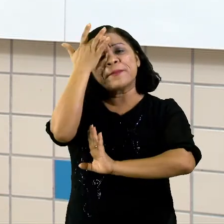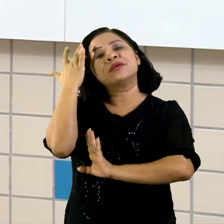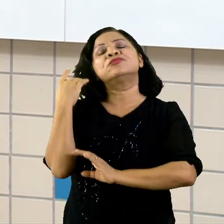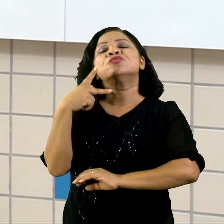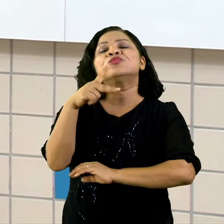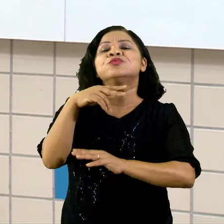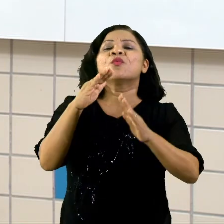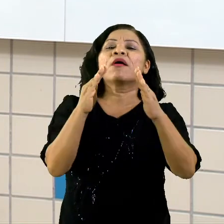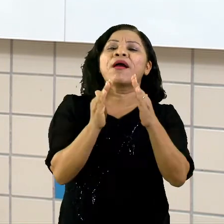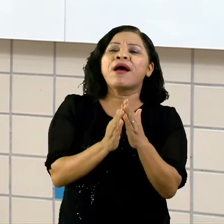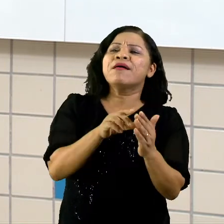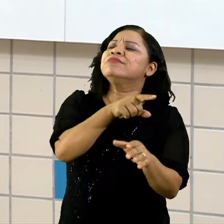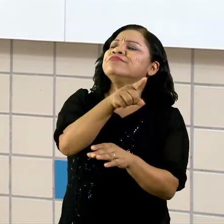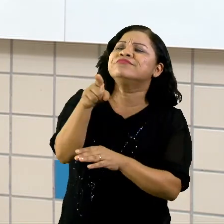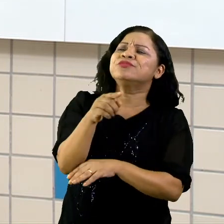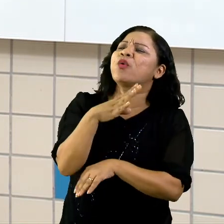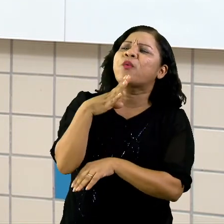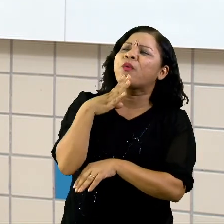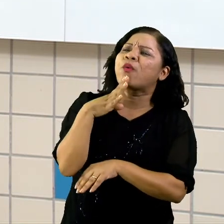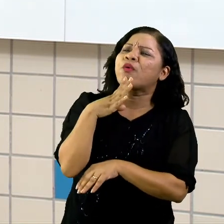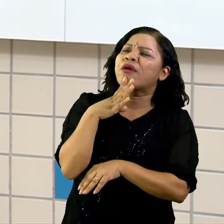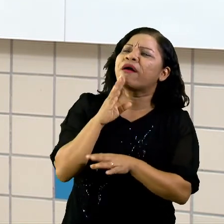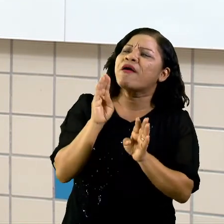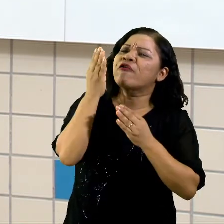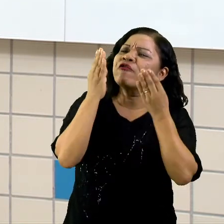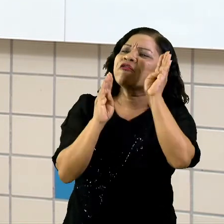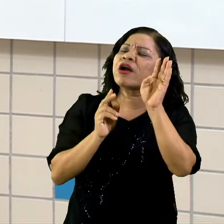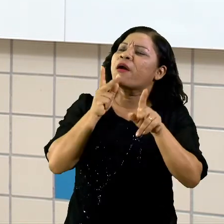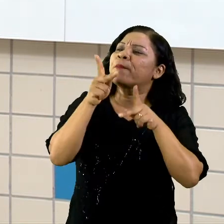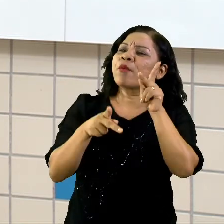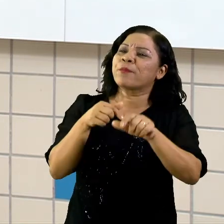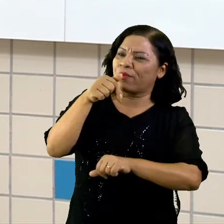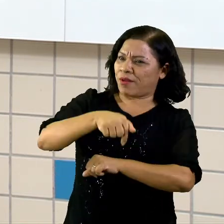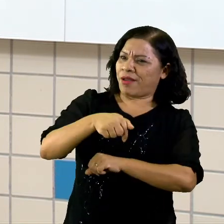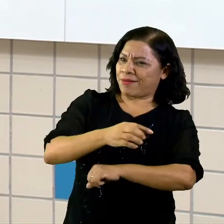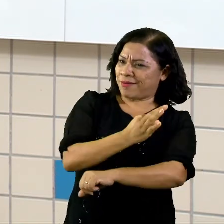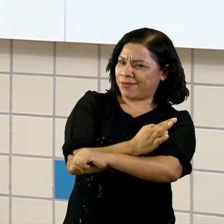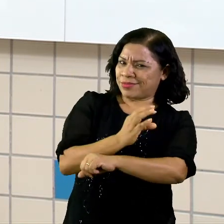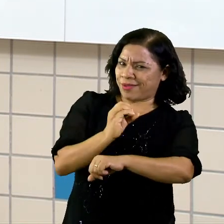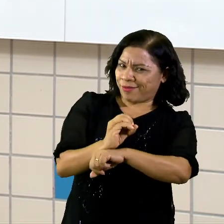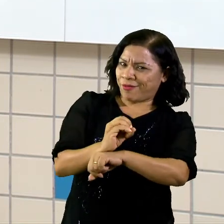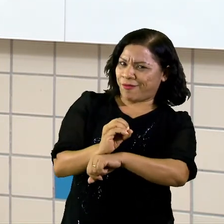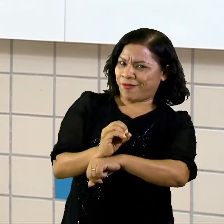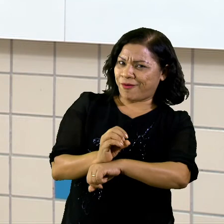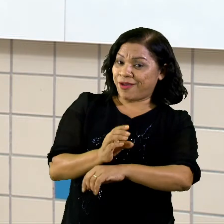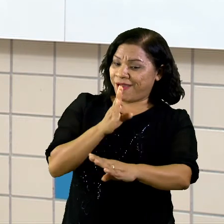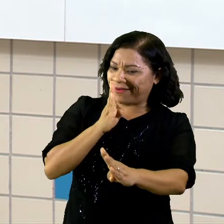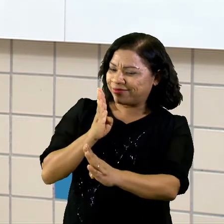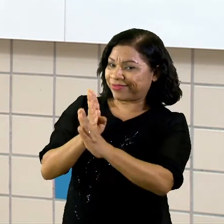alguma festa popular tocantinense e descobre aí várias